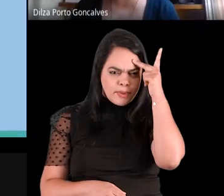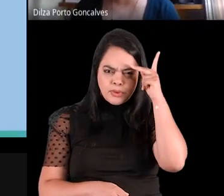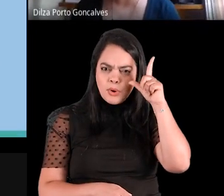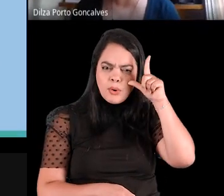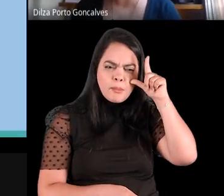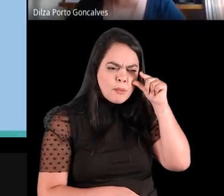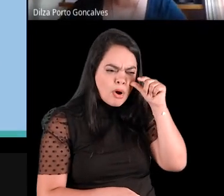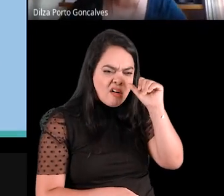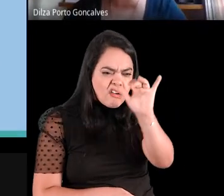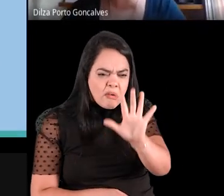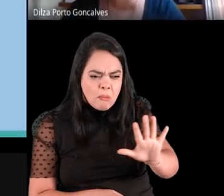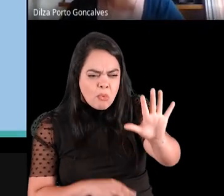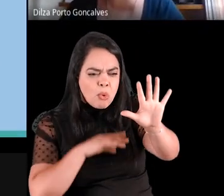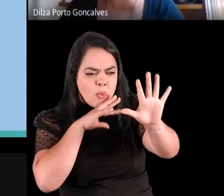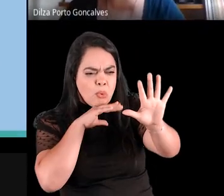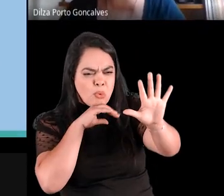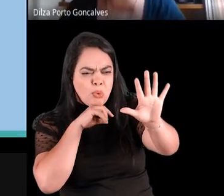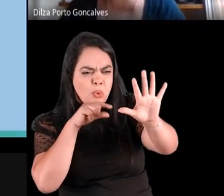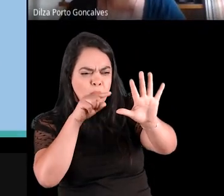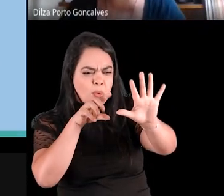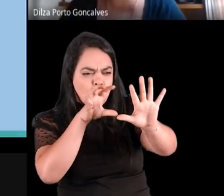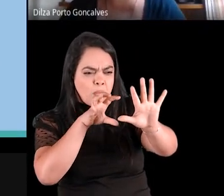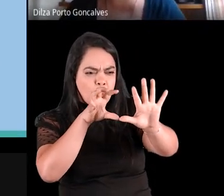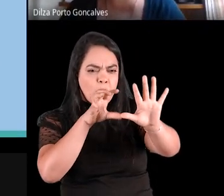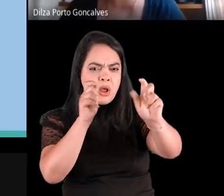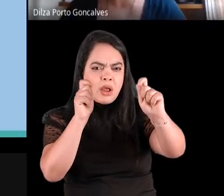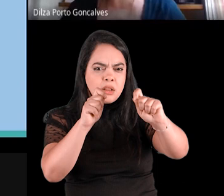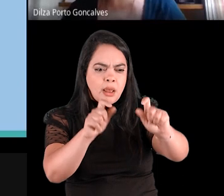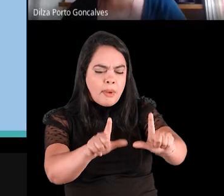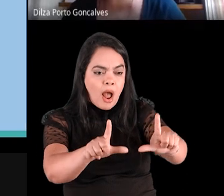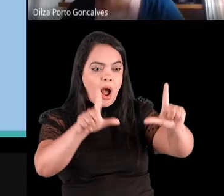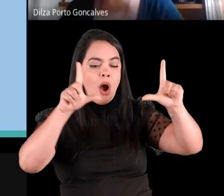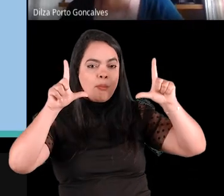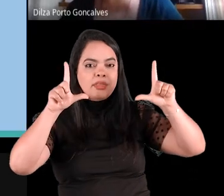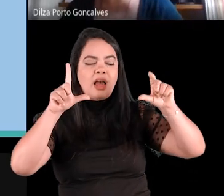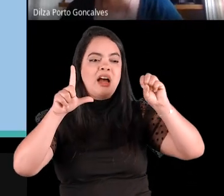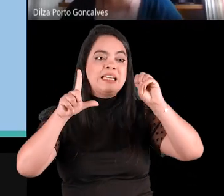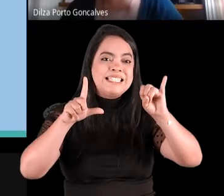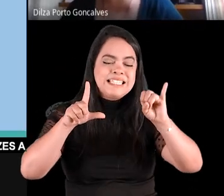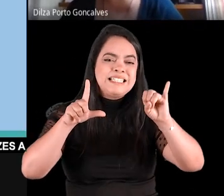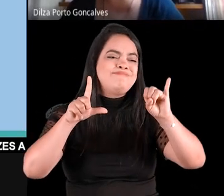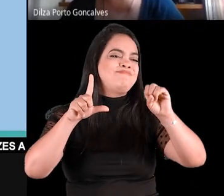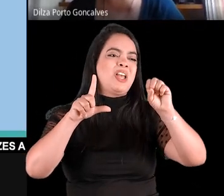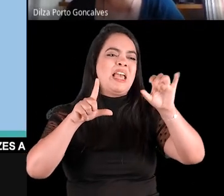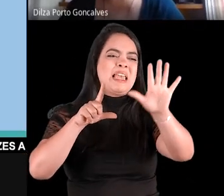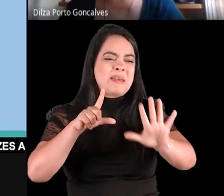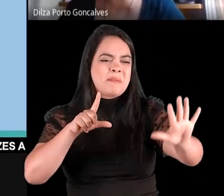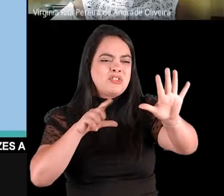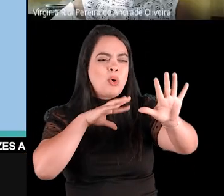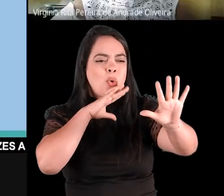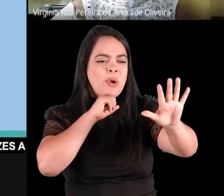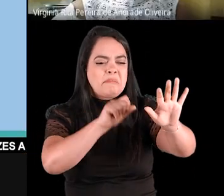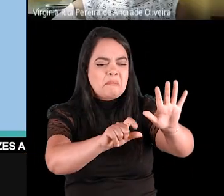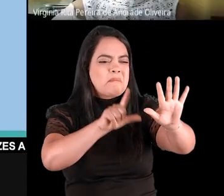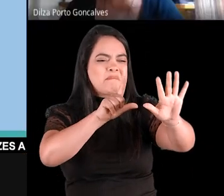ruim, ela pode aumentar se a imagem tiver uma qualidade boa, mas se não tiver, já não vai dar certo, né?